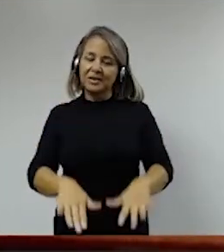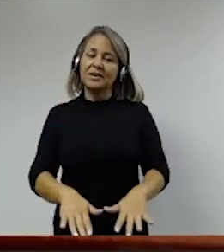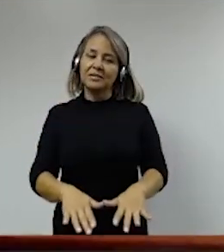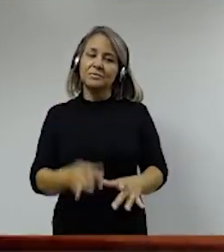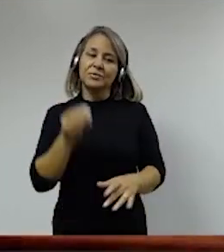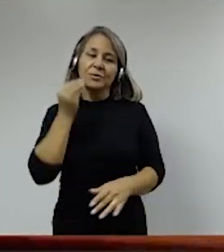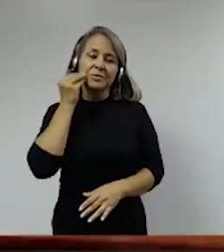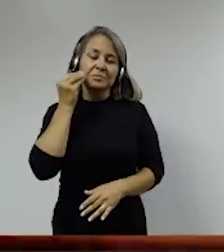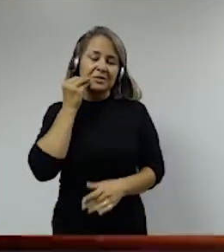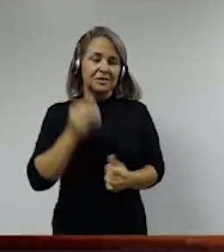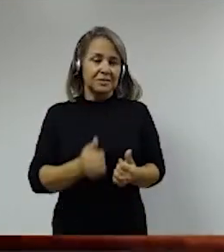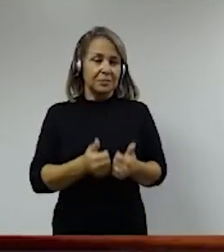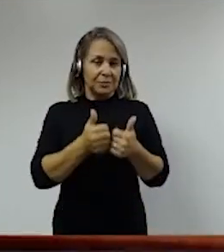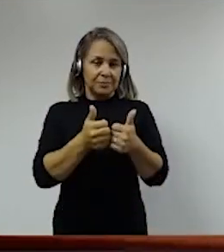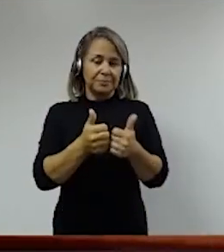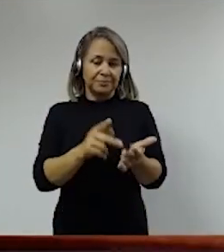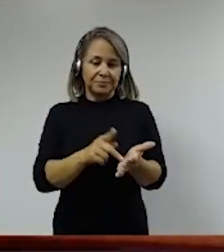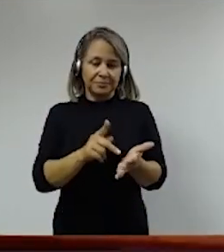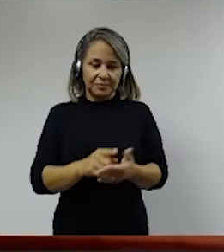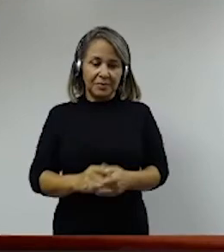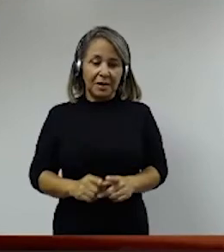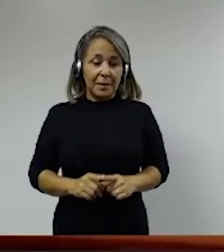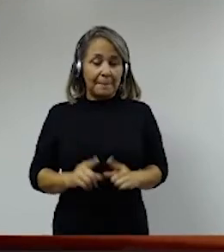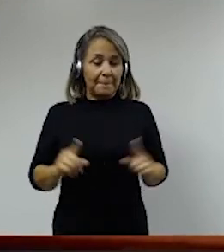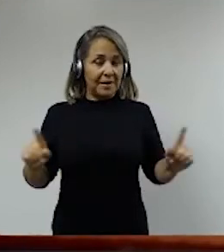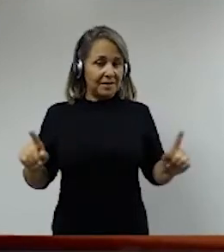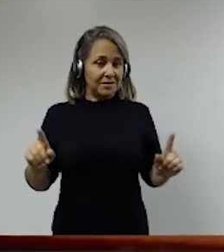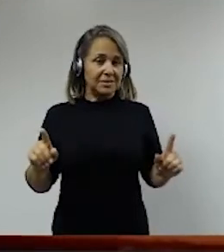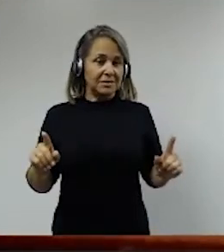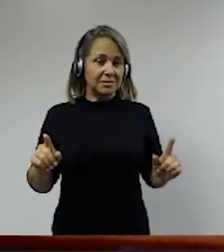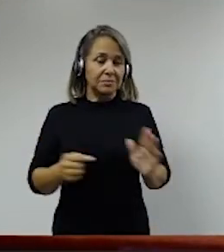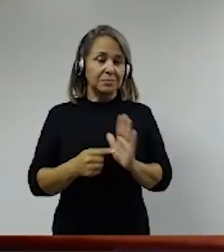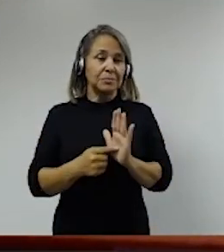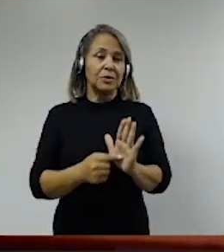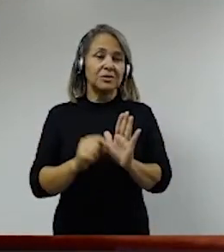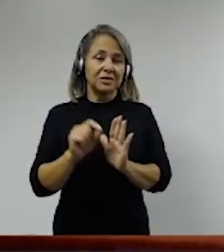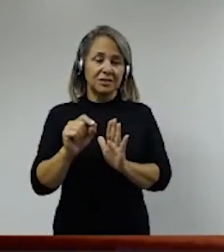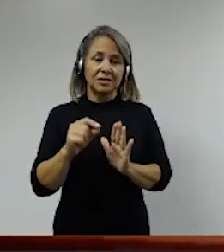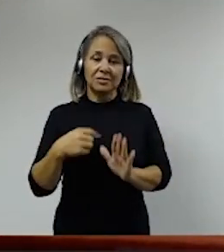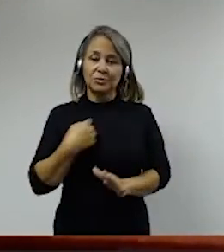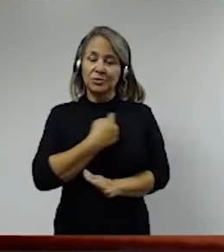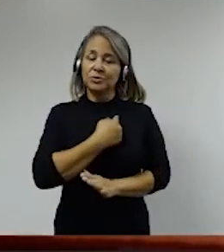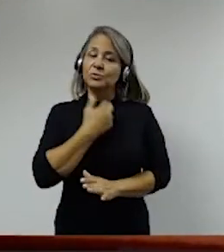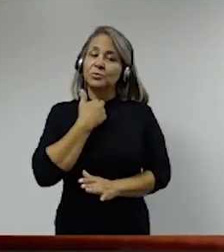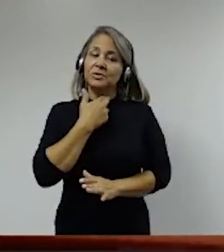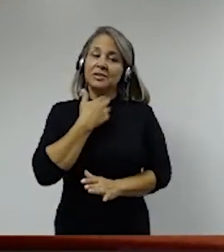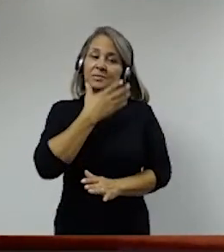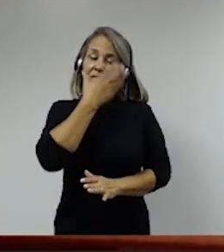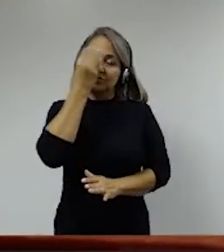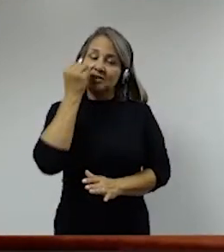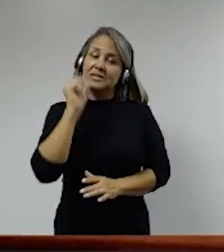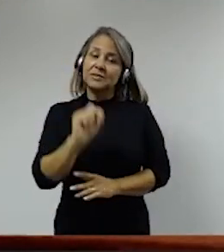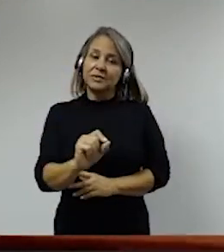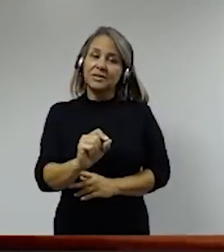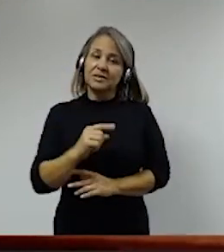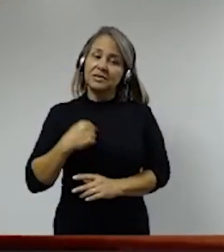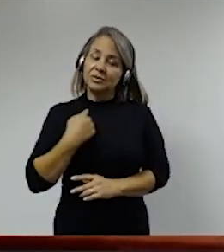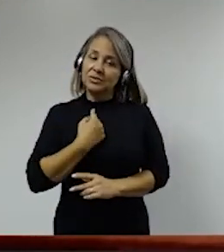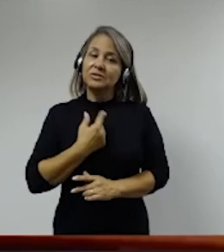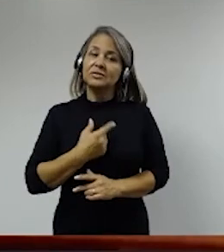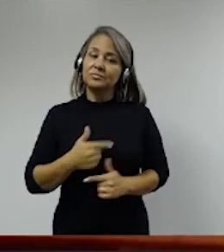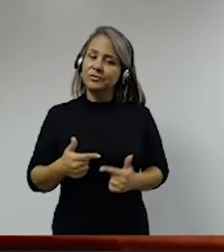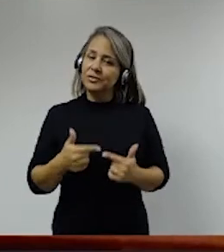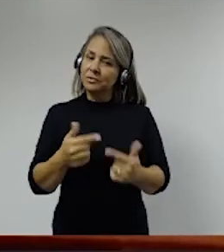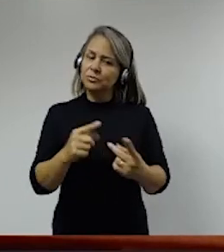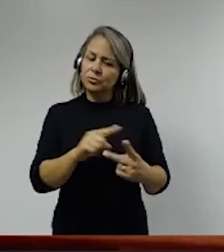foi uma experiência muito positiva, né? Mas o fato é que a gente não pode deixar de levar em consideração que nós enfrentamos dois problemas